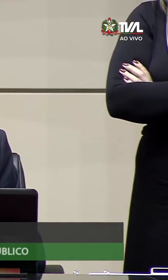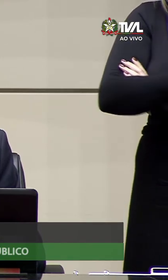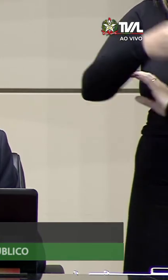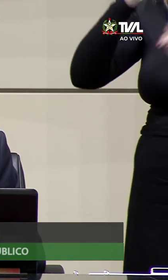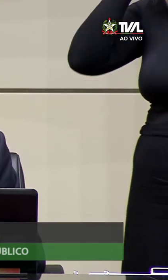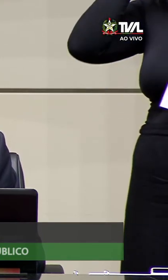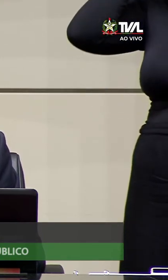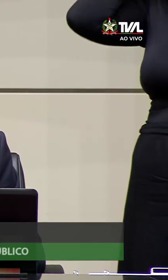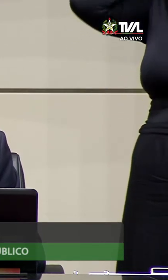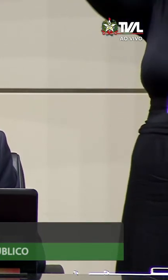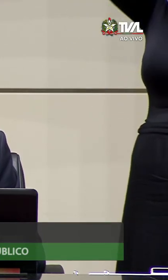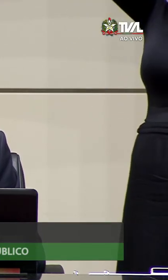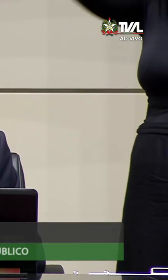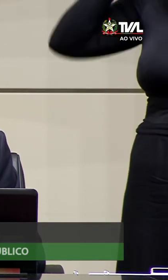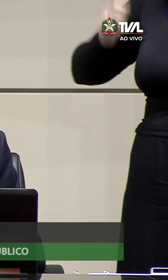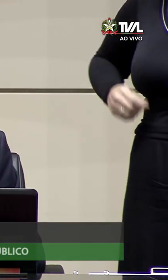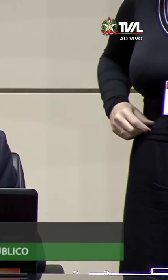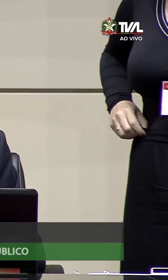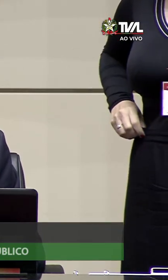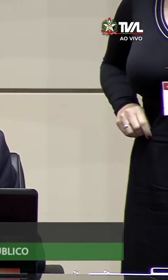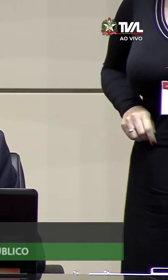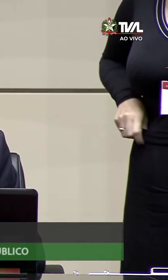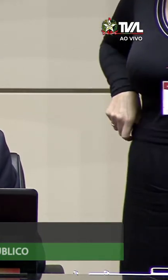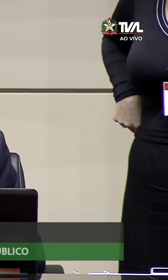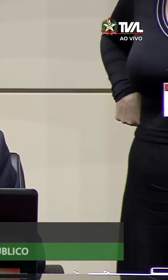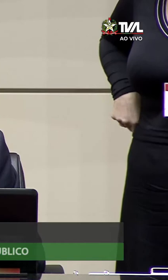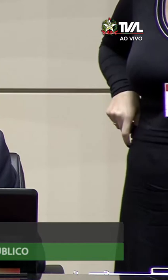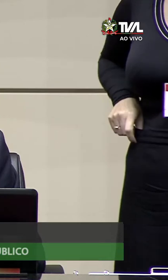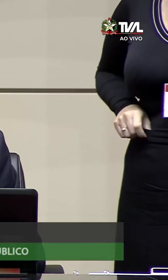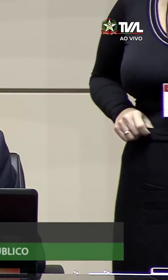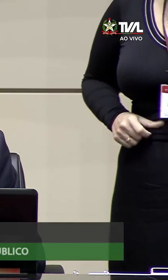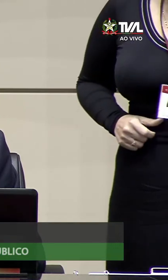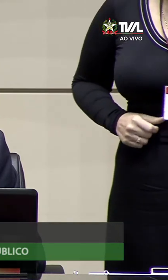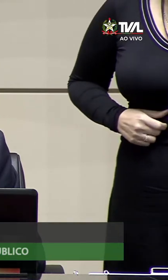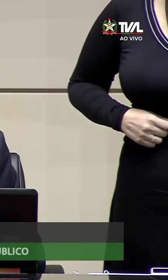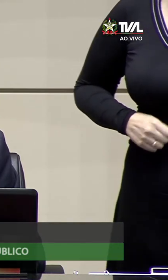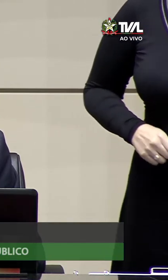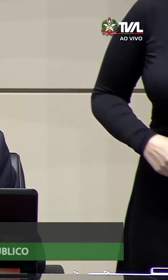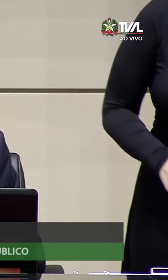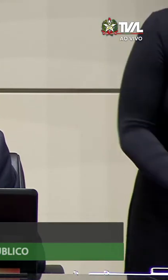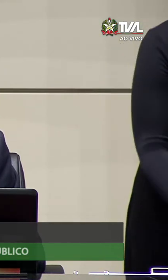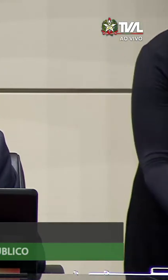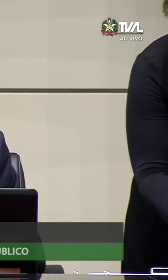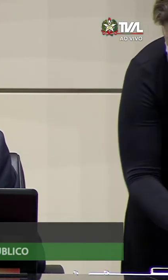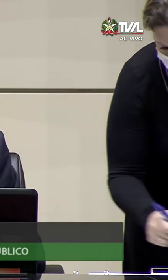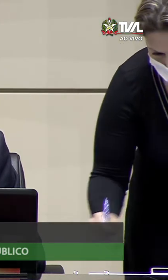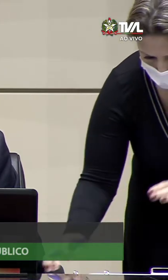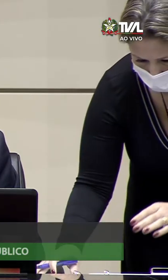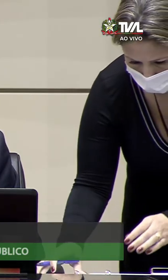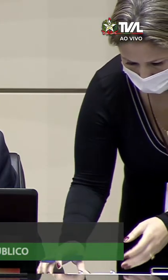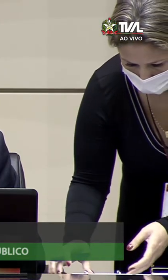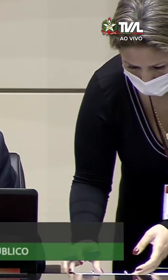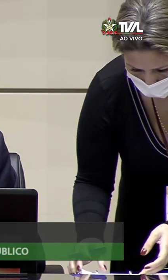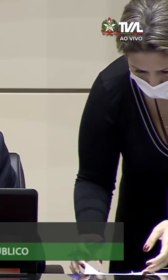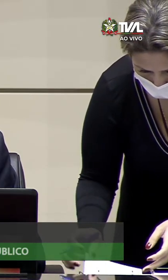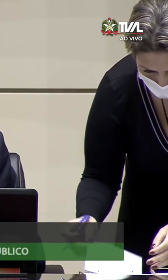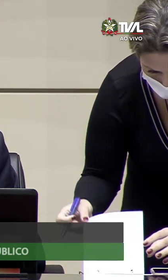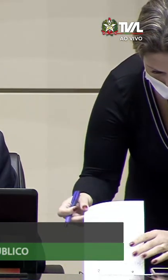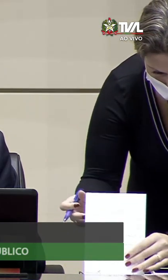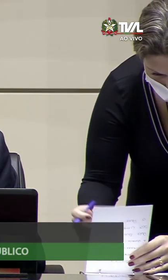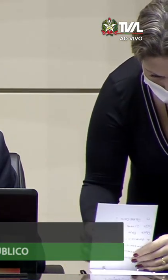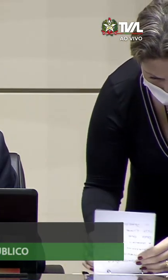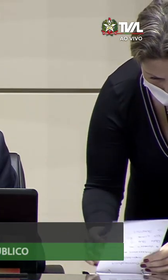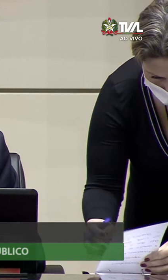região da Amurel, a CUSTRA, a título gratuito, o uso do imóvel do município de Laguna pelo prazo de